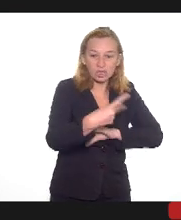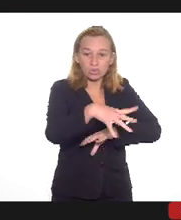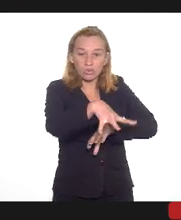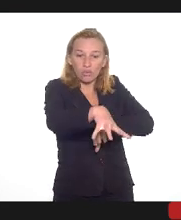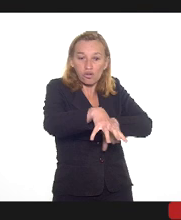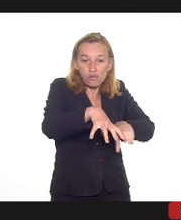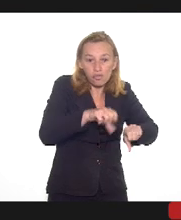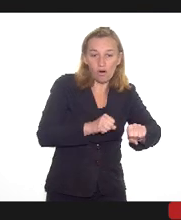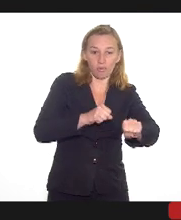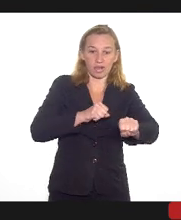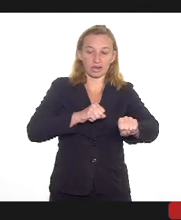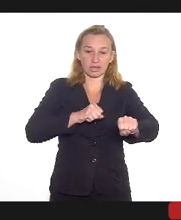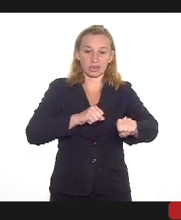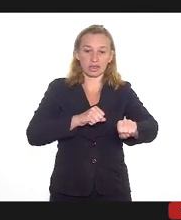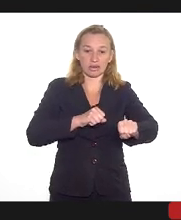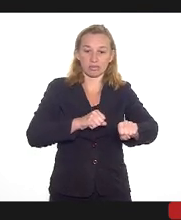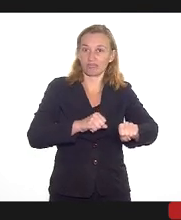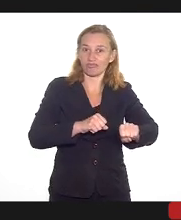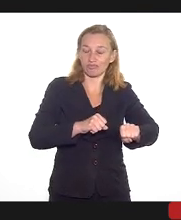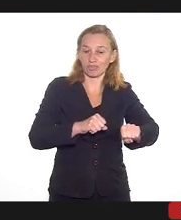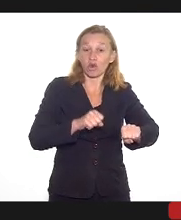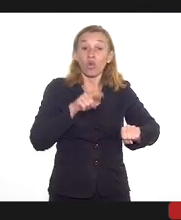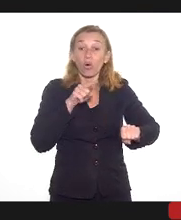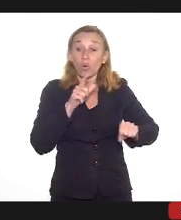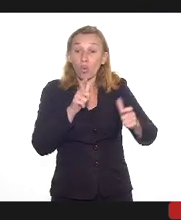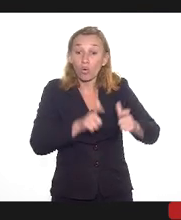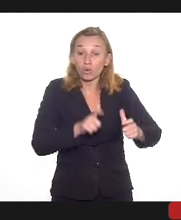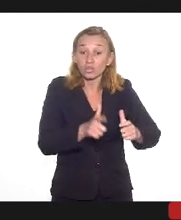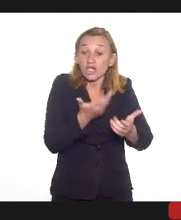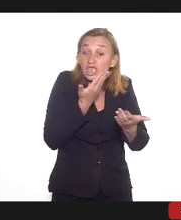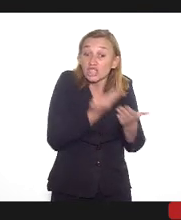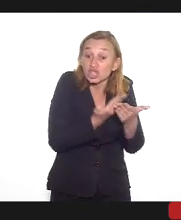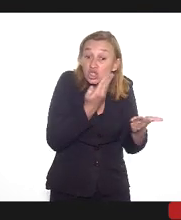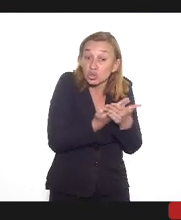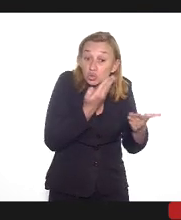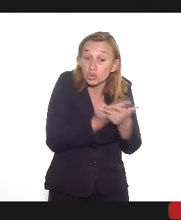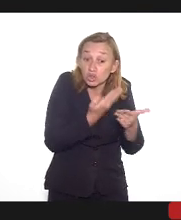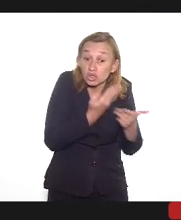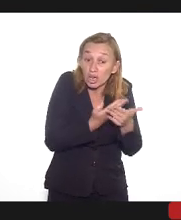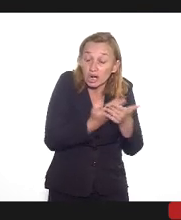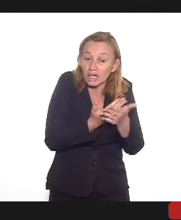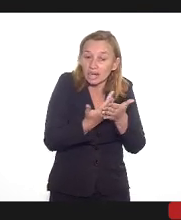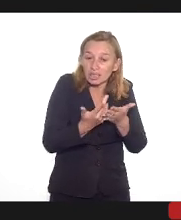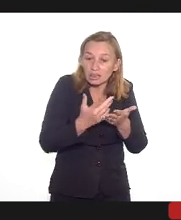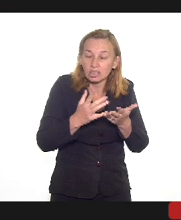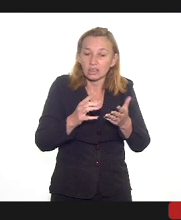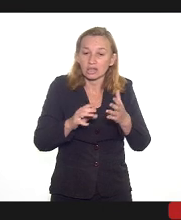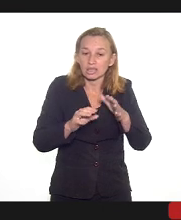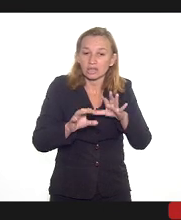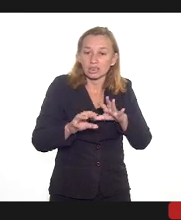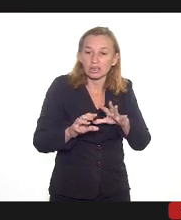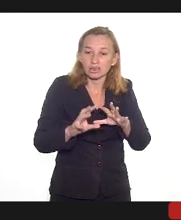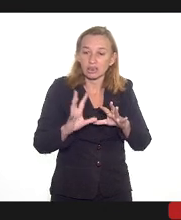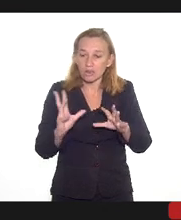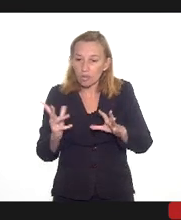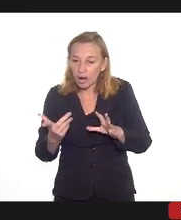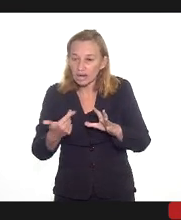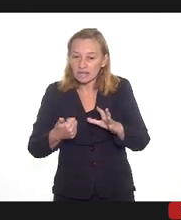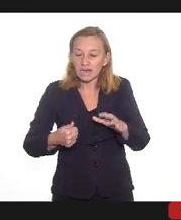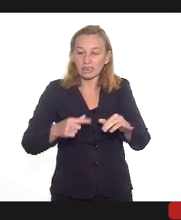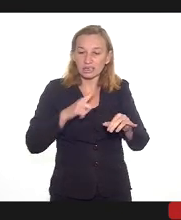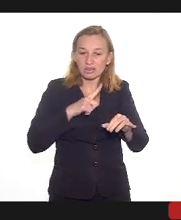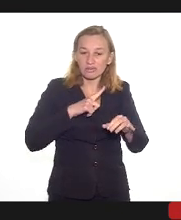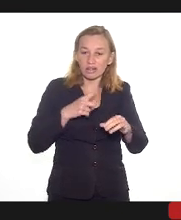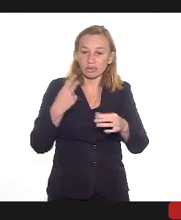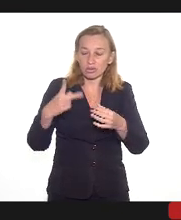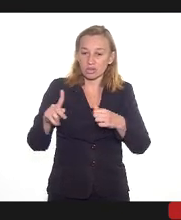dentro da formação na qual eles adquiriram, onde eles foram, estudaram, buscaram se aperfeiçoar e o Estado não os valoriza.